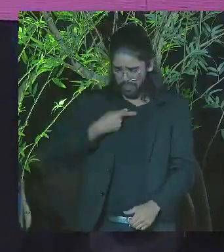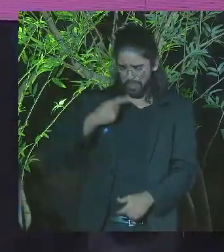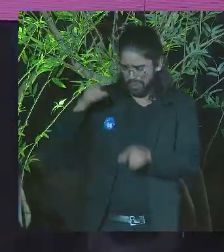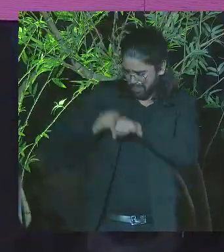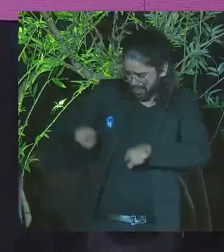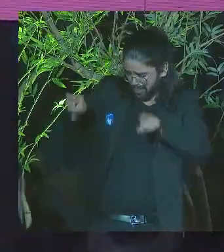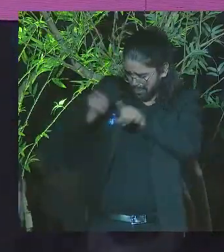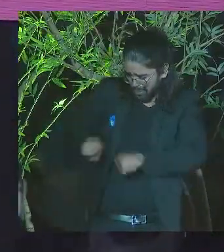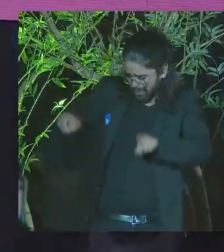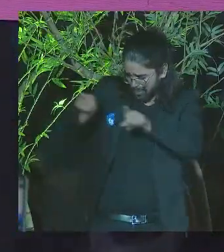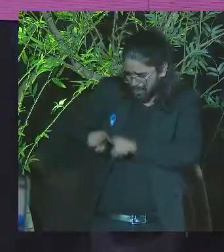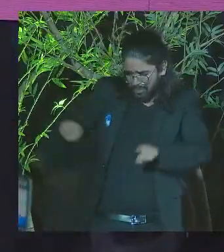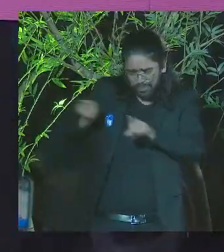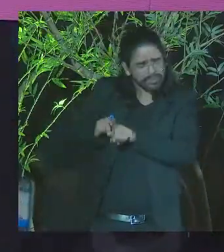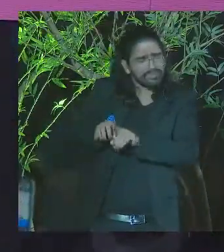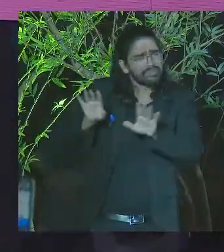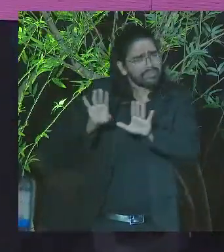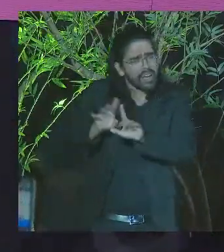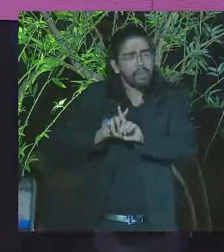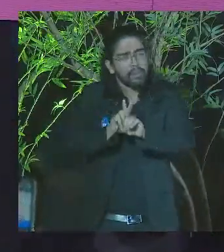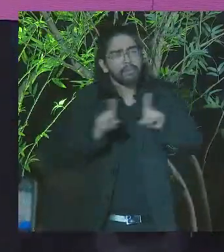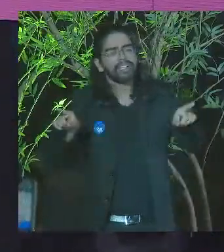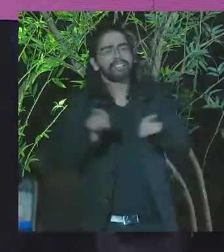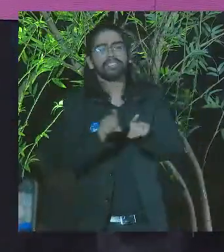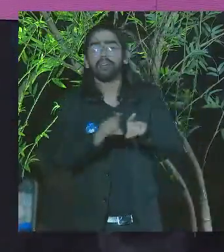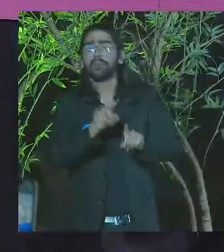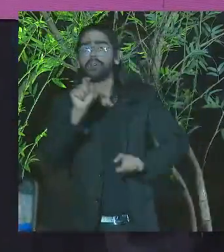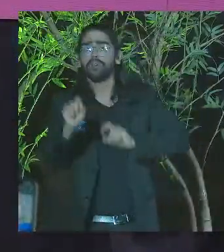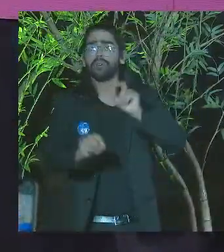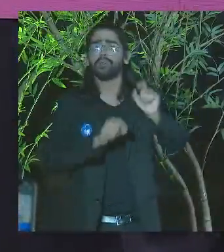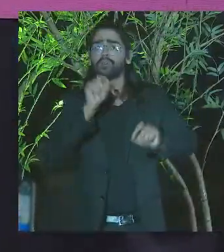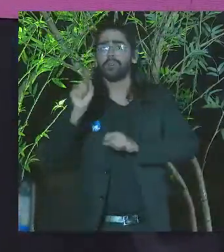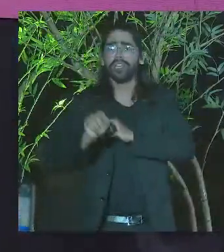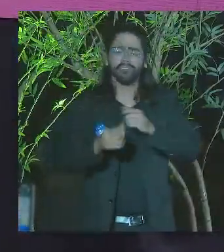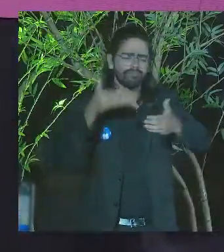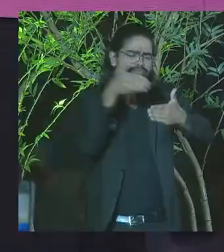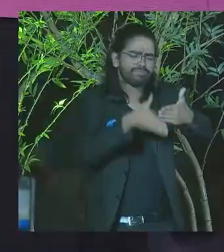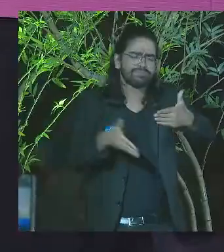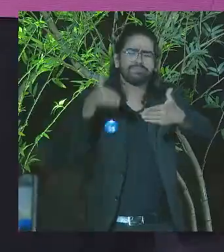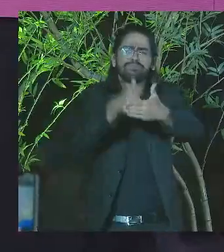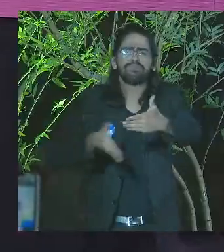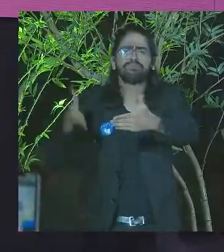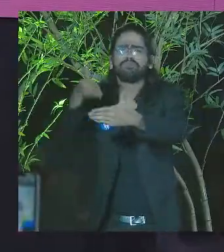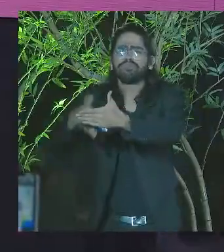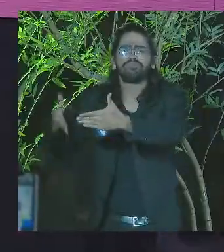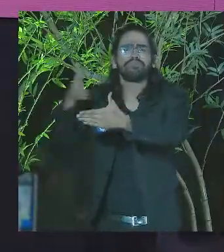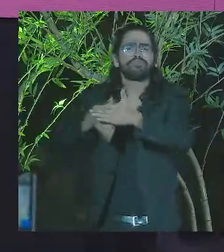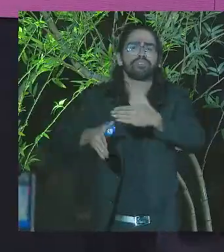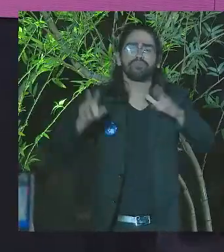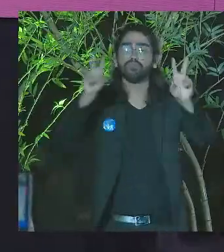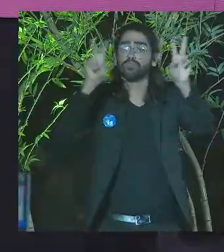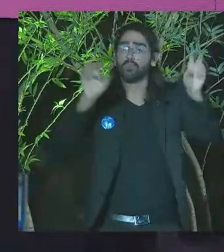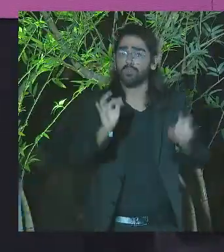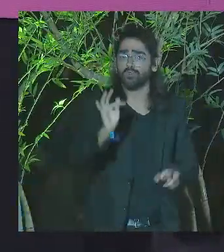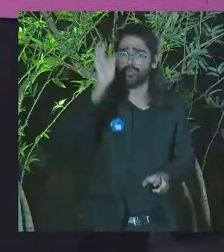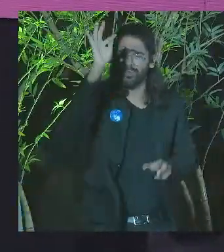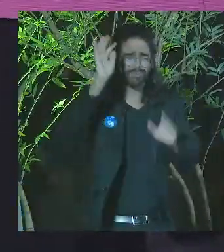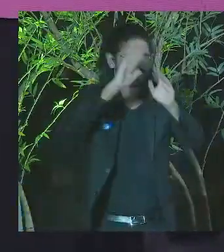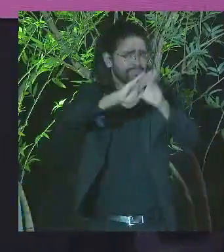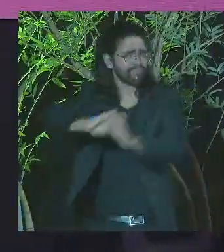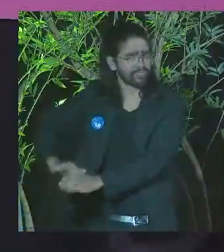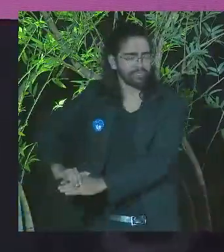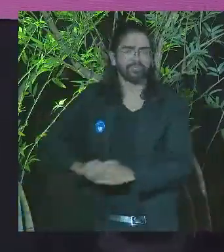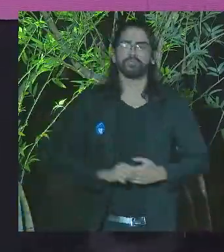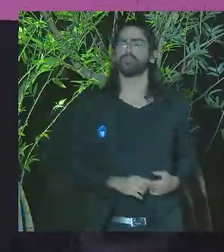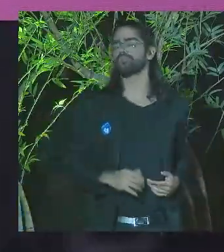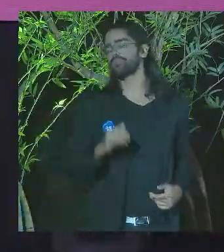tempo todo, né, e que vai para além até dessa percepção limitada que a gente tem sobre o futuro. E aí eu vou dar um exemplo para